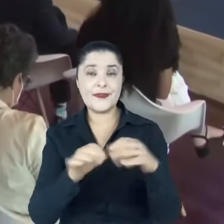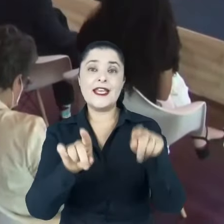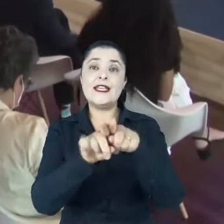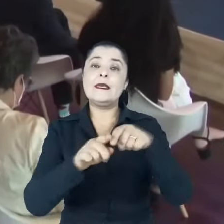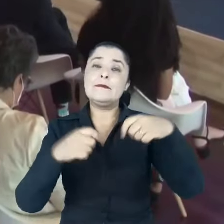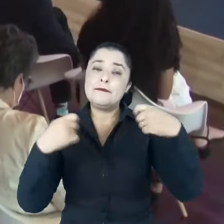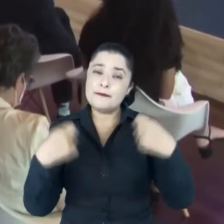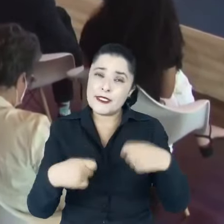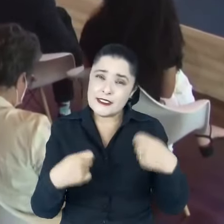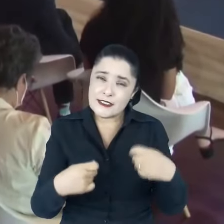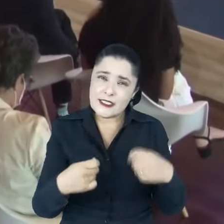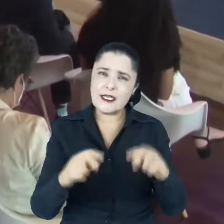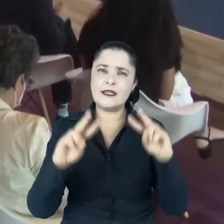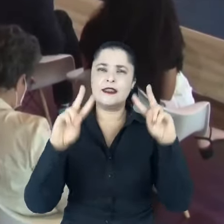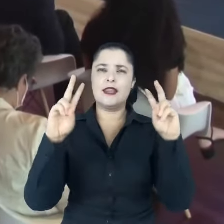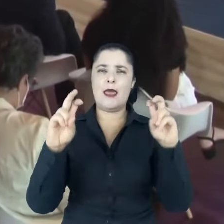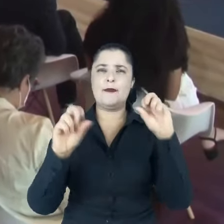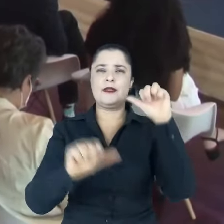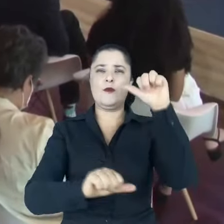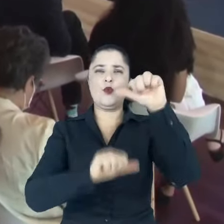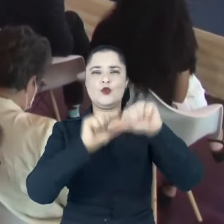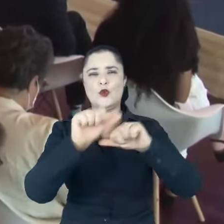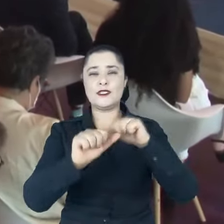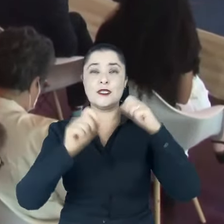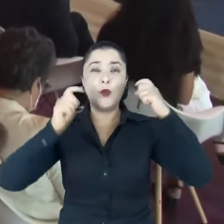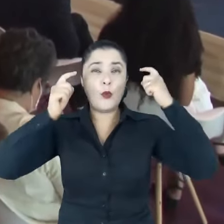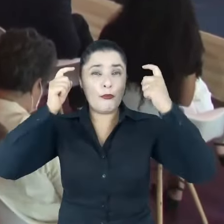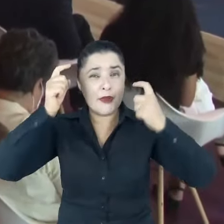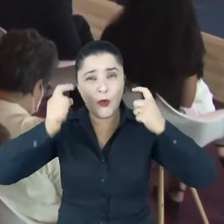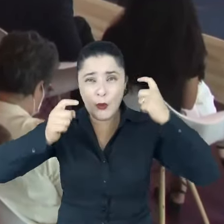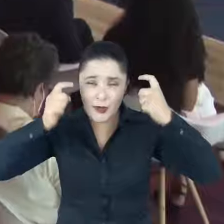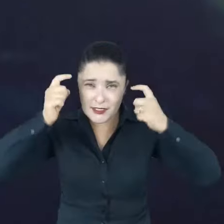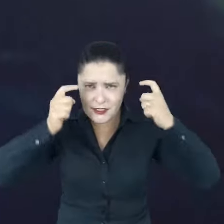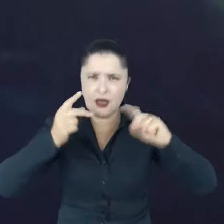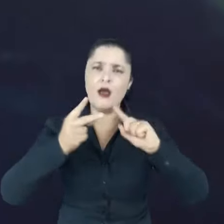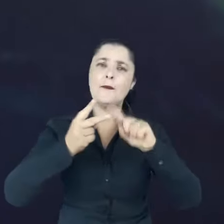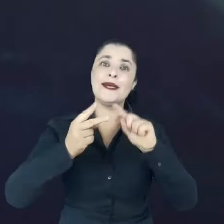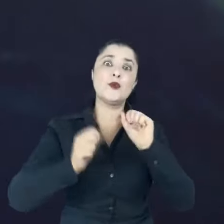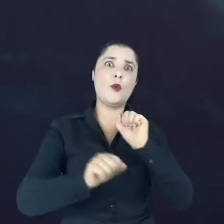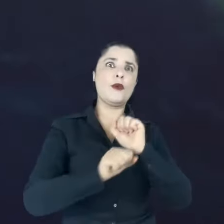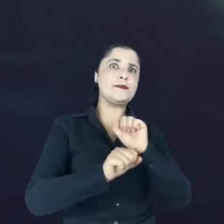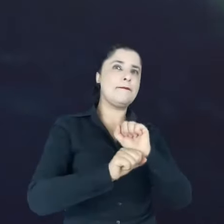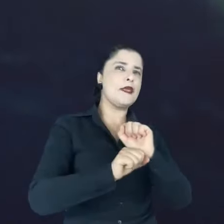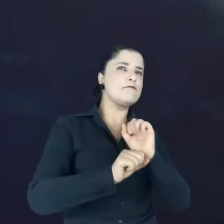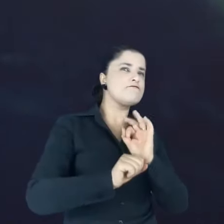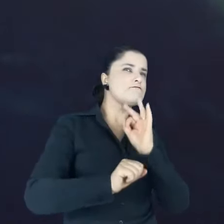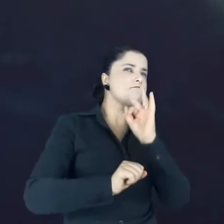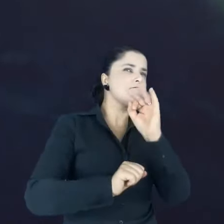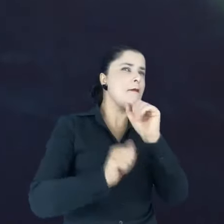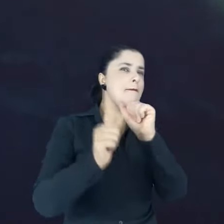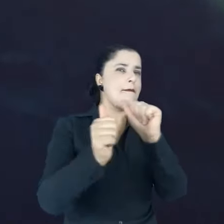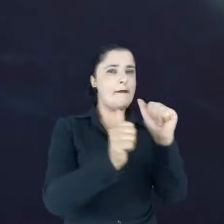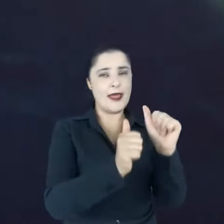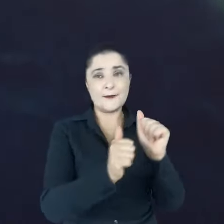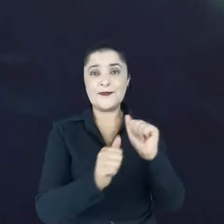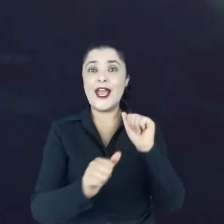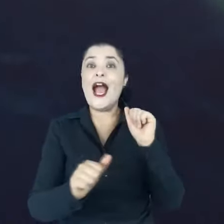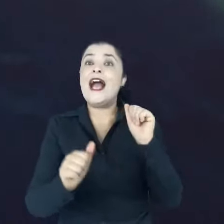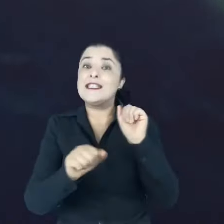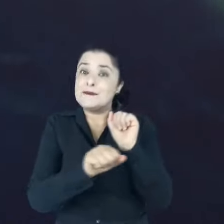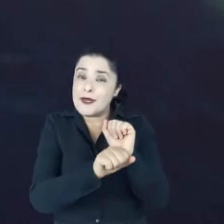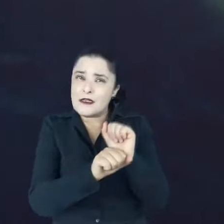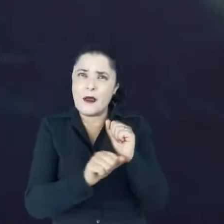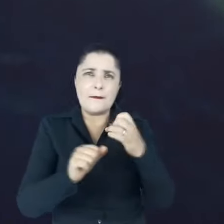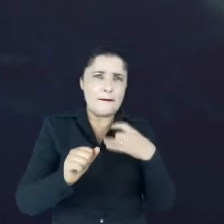mudança climática com preocupação, mas também com esperança. Porque é a esperança que transforma o nosso medo em ação.